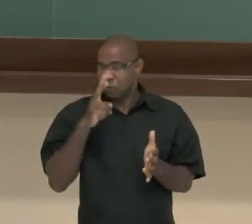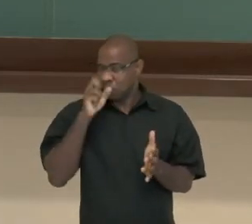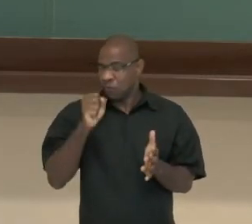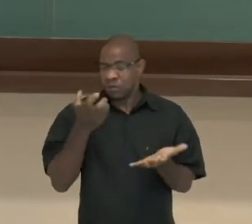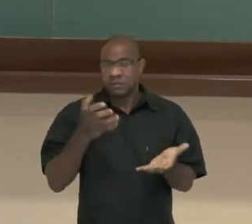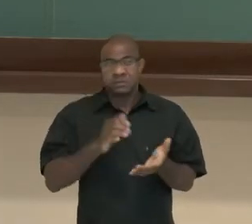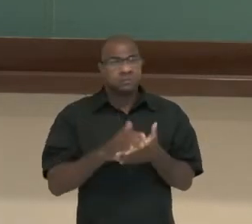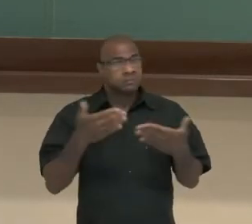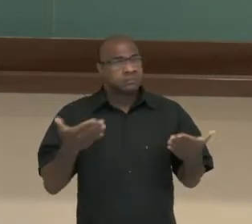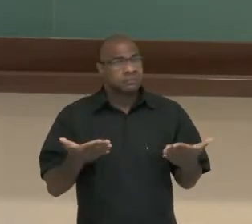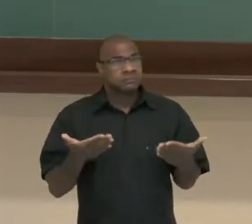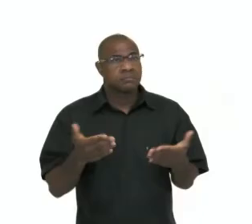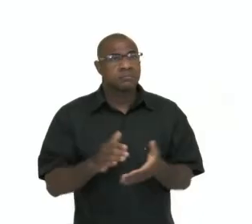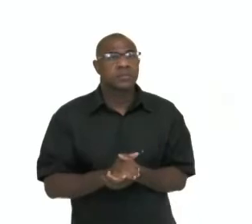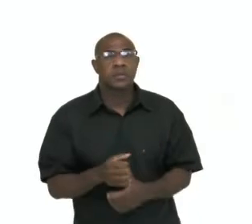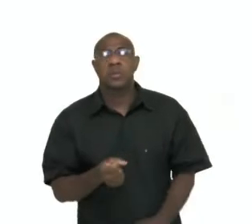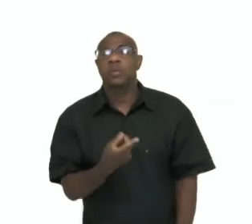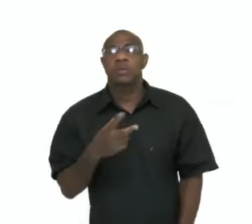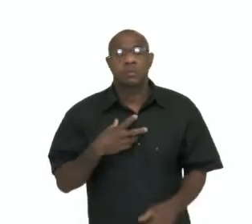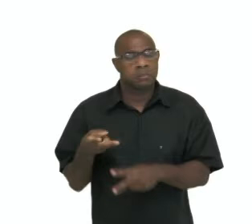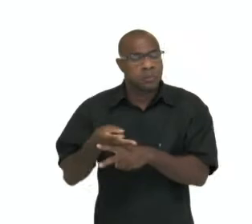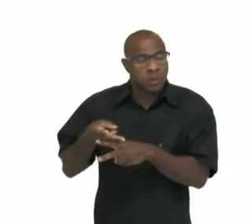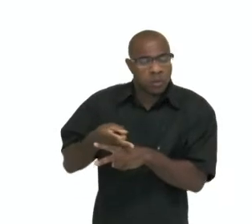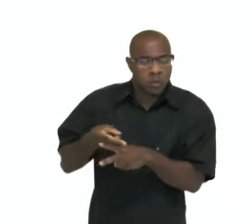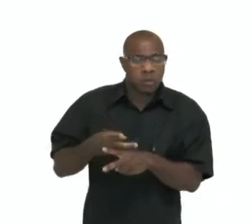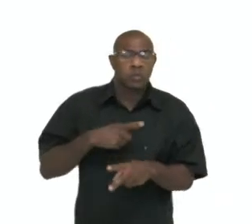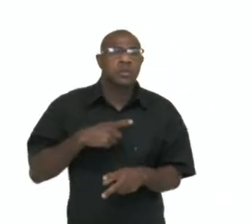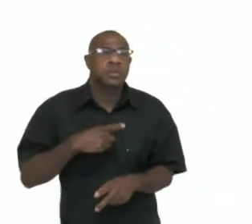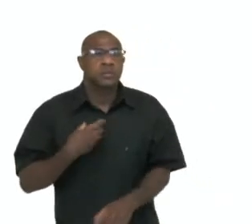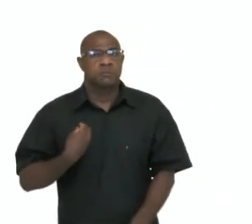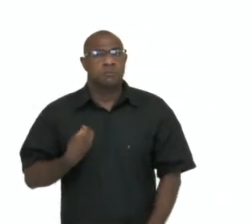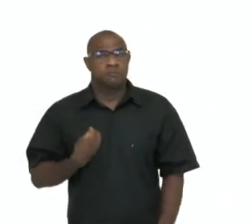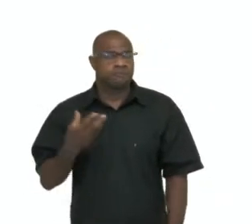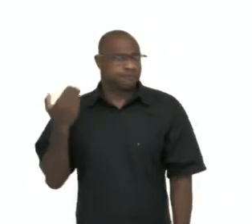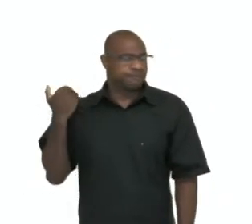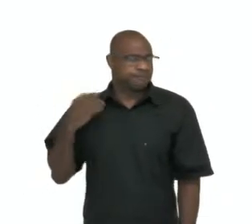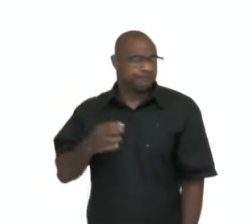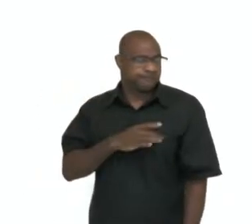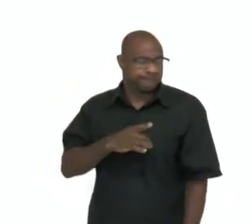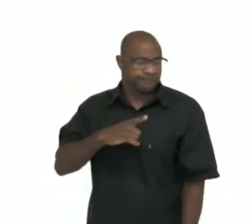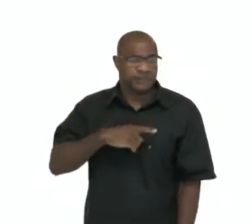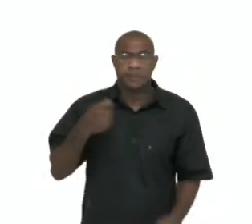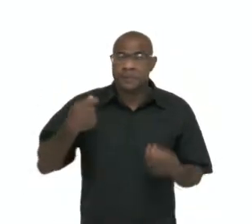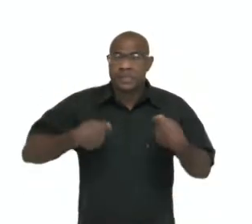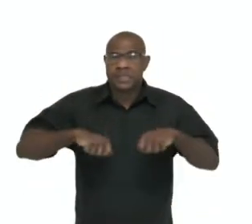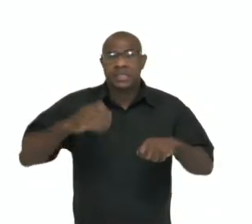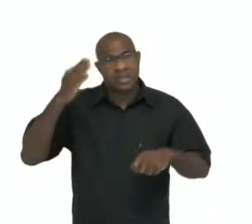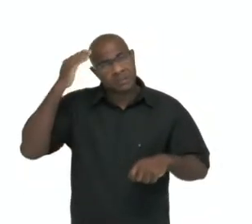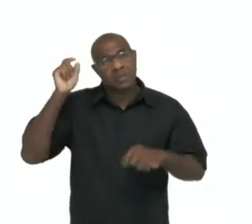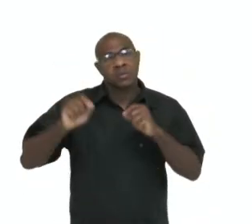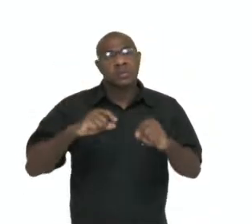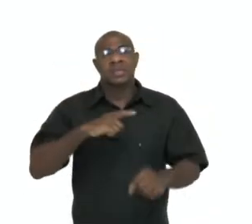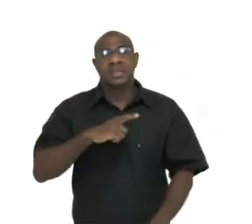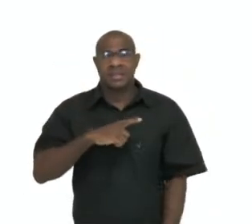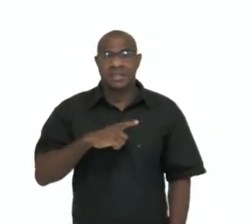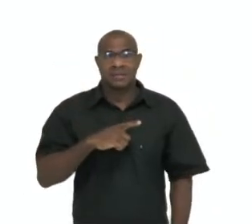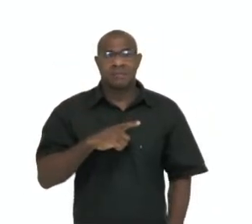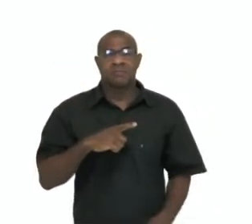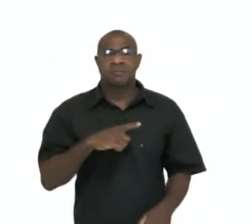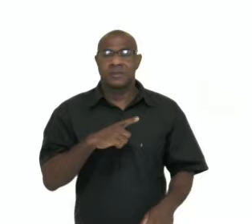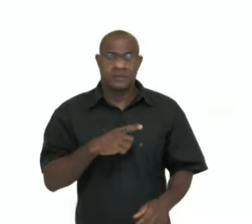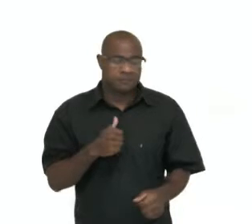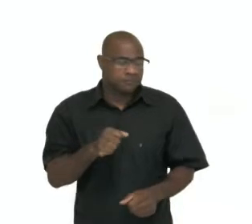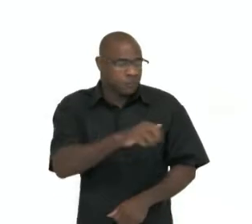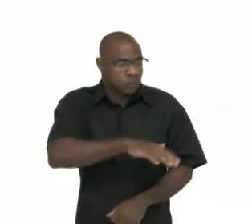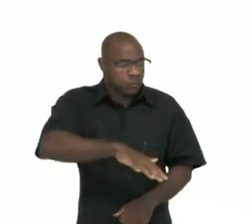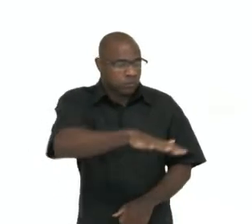ó. Quando vier à procura do que o passado enterrou, é preciso saber que estará às portas de uma terra